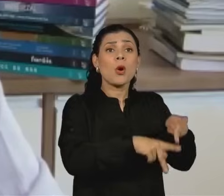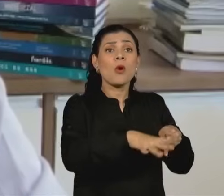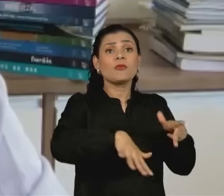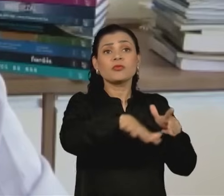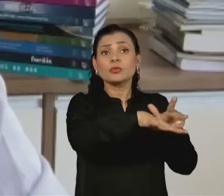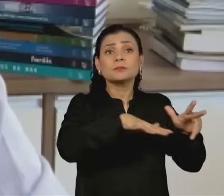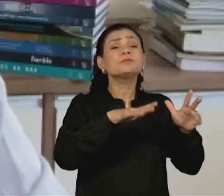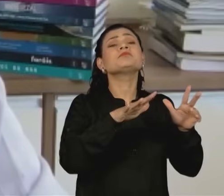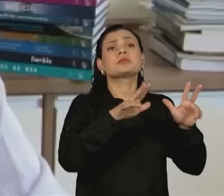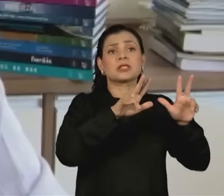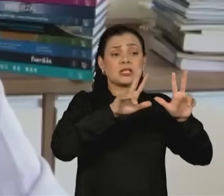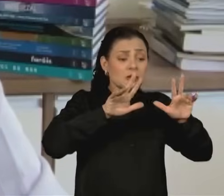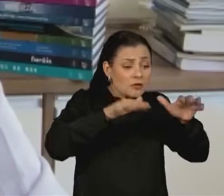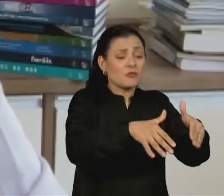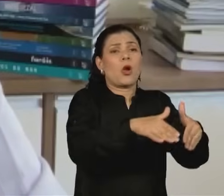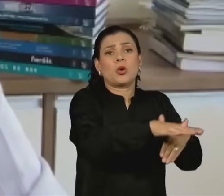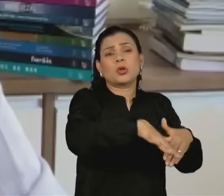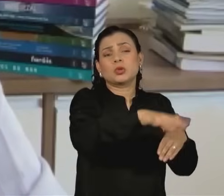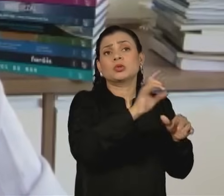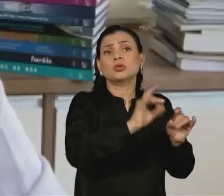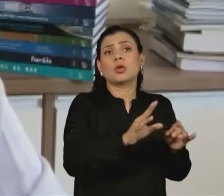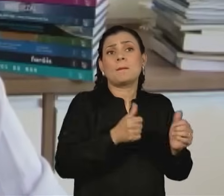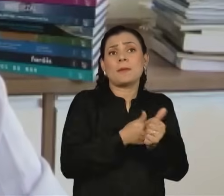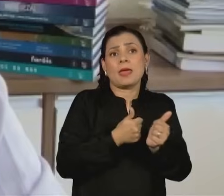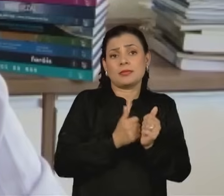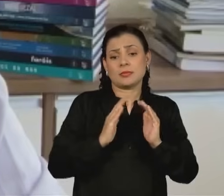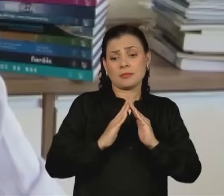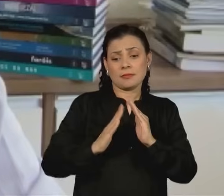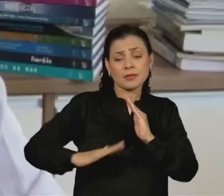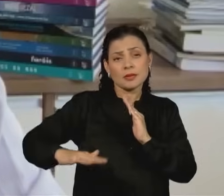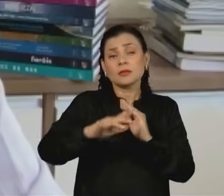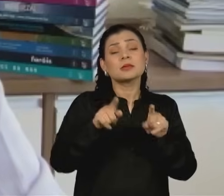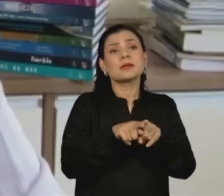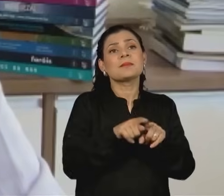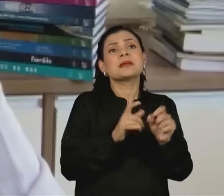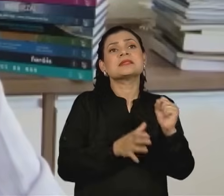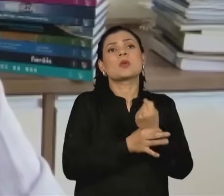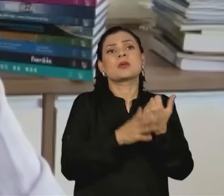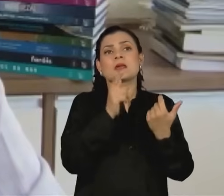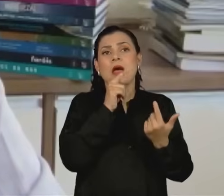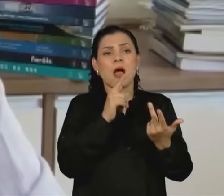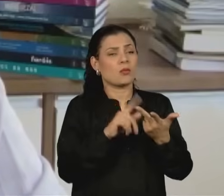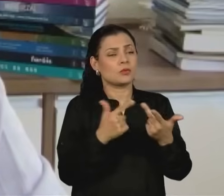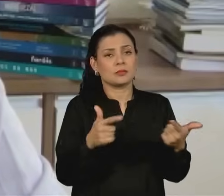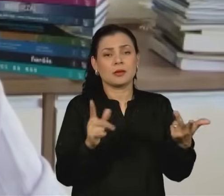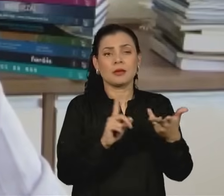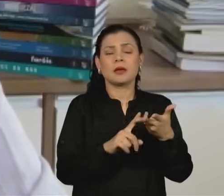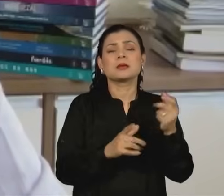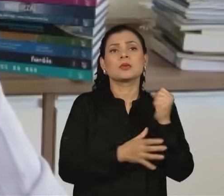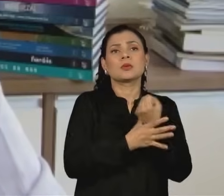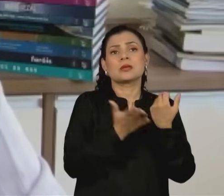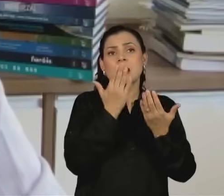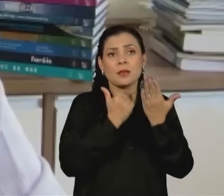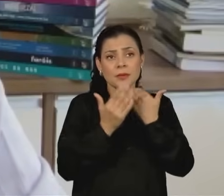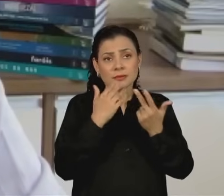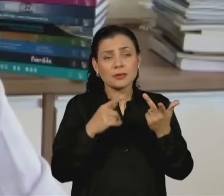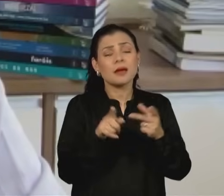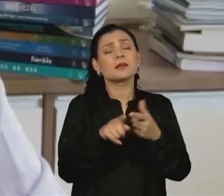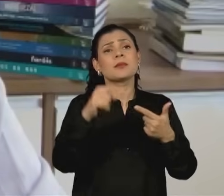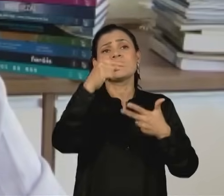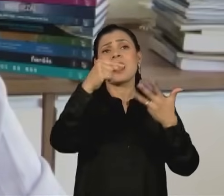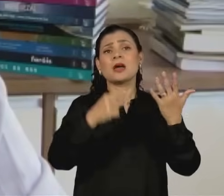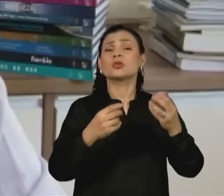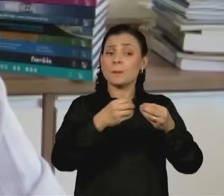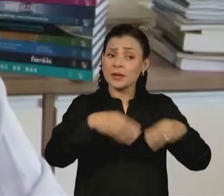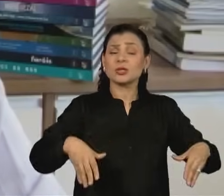não só costeiras, trazendo insegurança hídrica, insegurança alimentar, dos mais variados tipos que